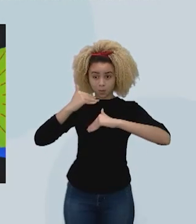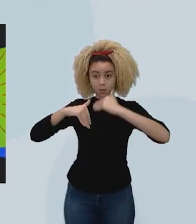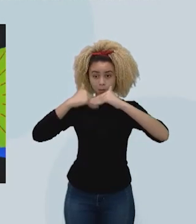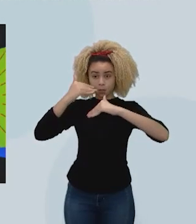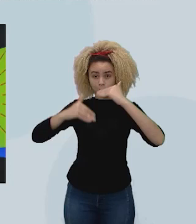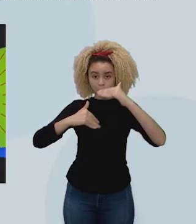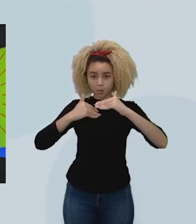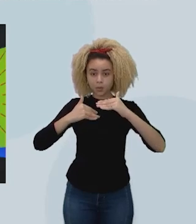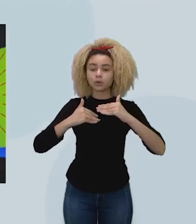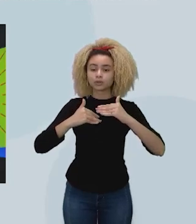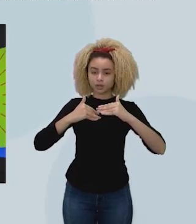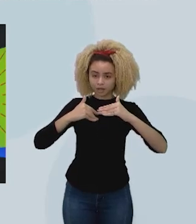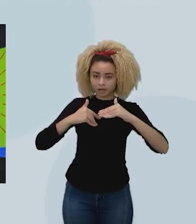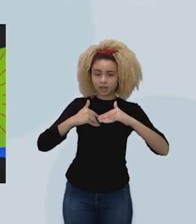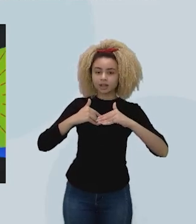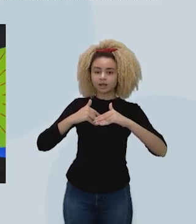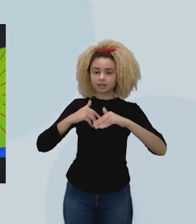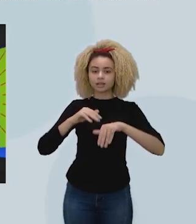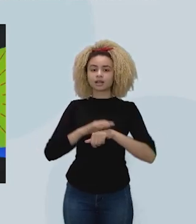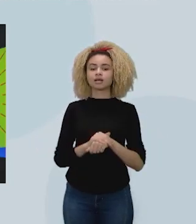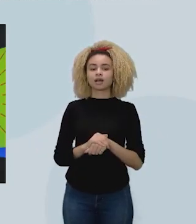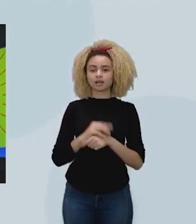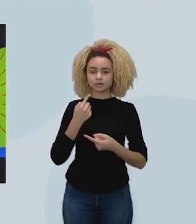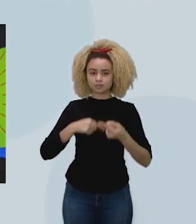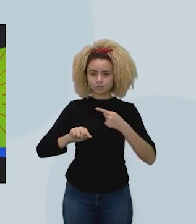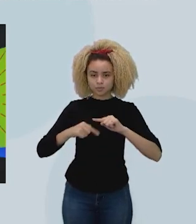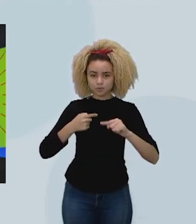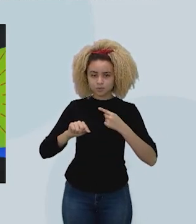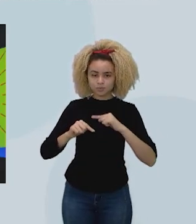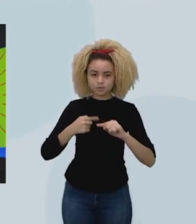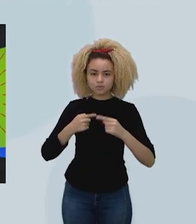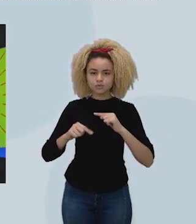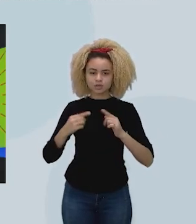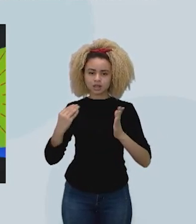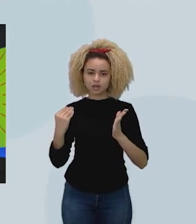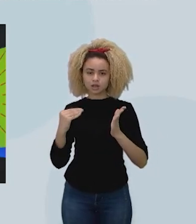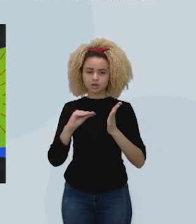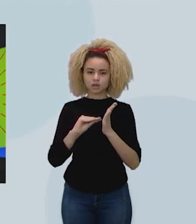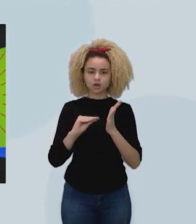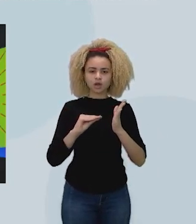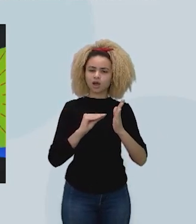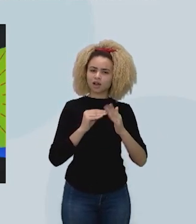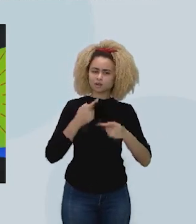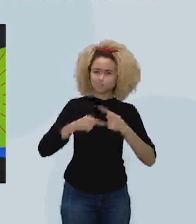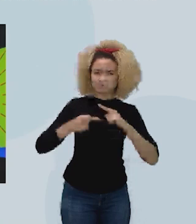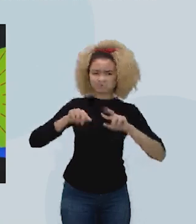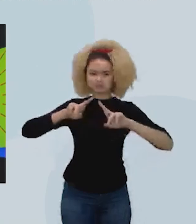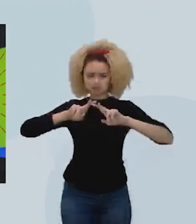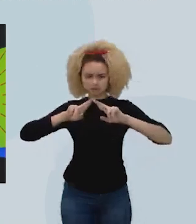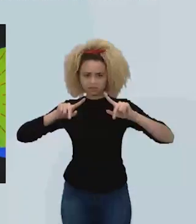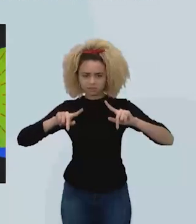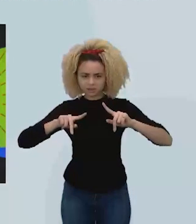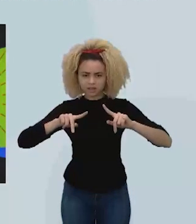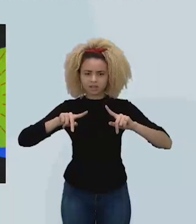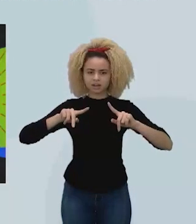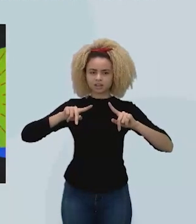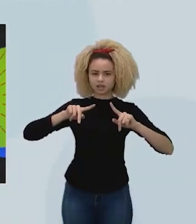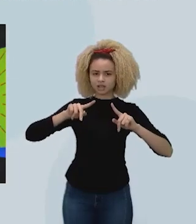obras de John Cage, né, que ele colocava aí vários elementos diferenciados, né, colocava